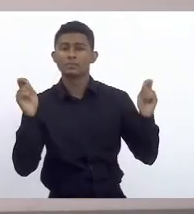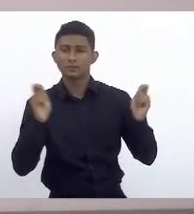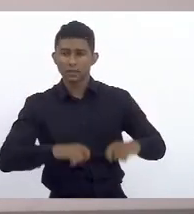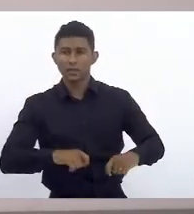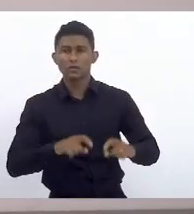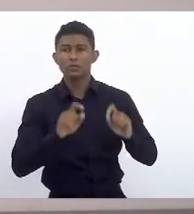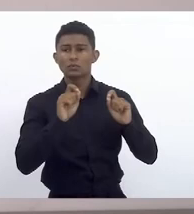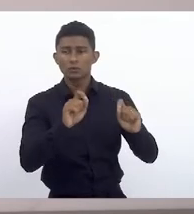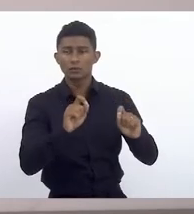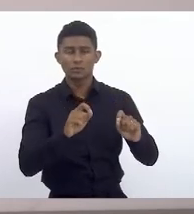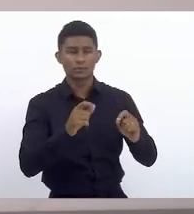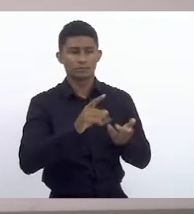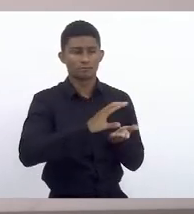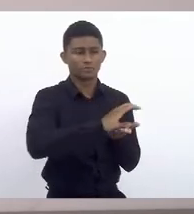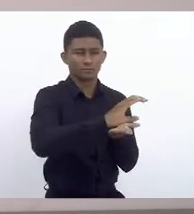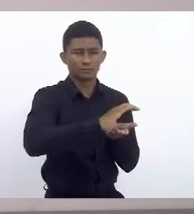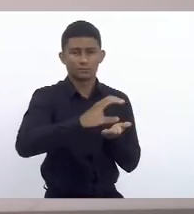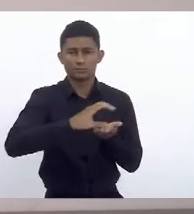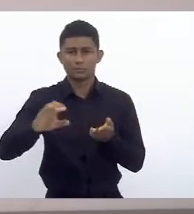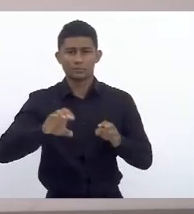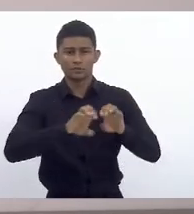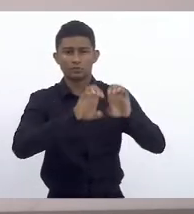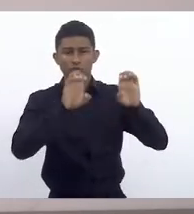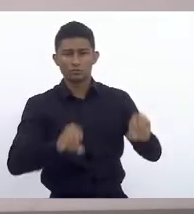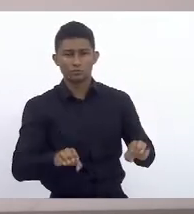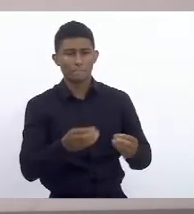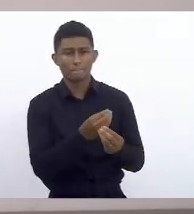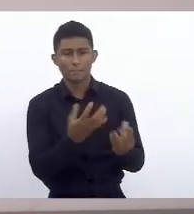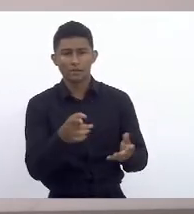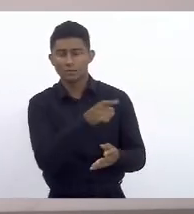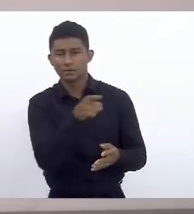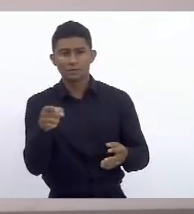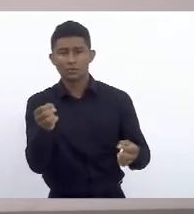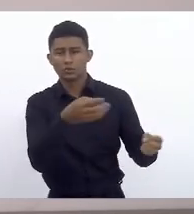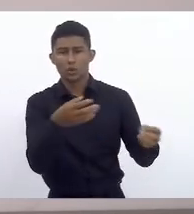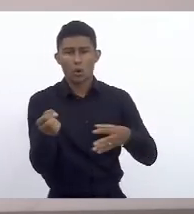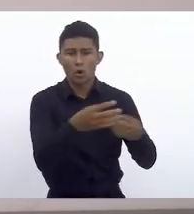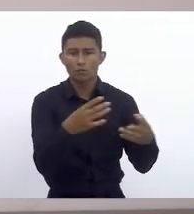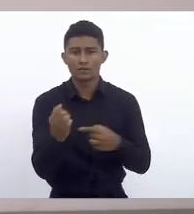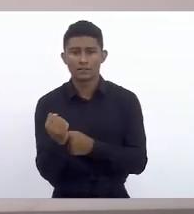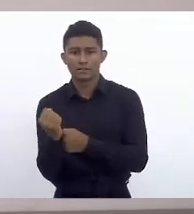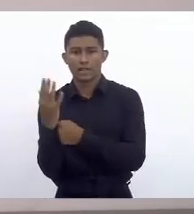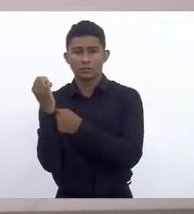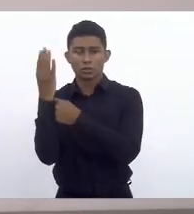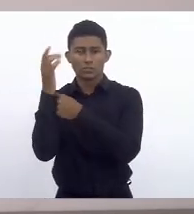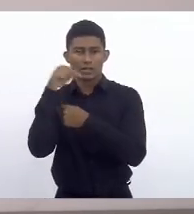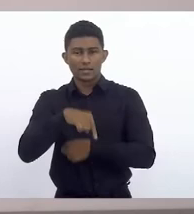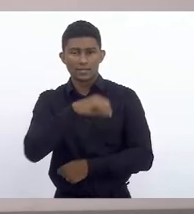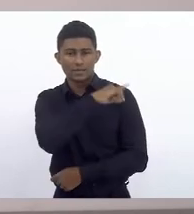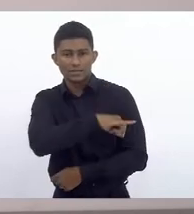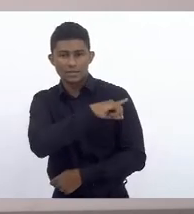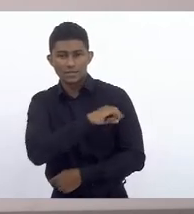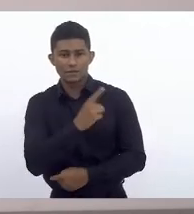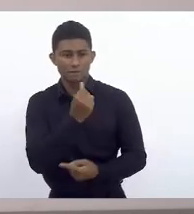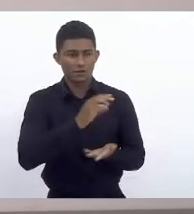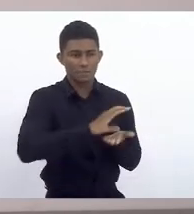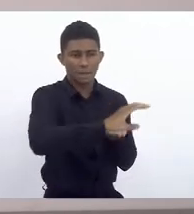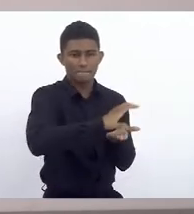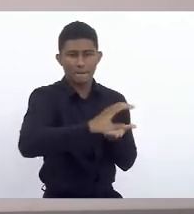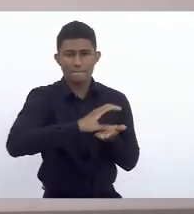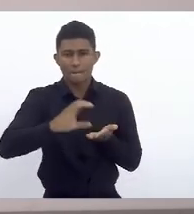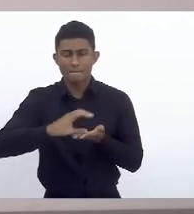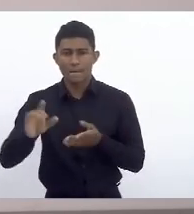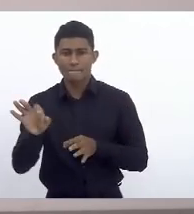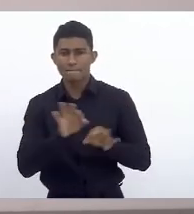ações estruturantes que visem a modernização, a universalização tecnológica do Estado do Rio de Janeiro, por meio de investimentos que promovam inovação em projetos